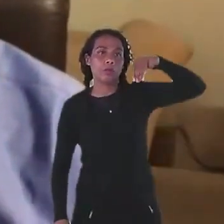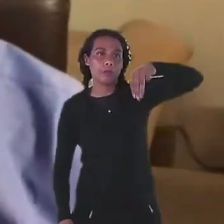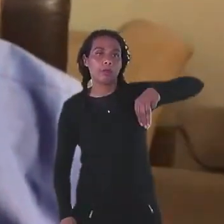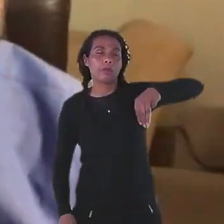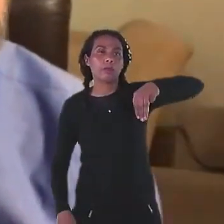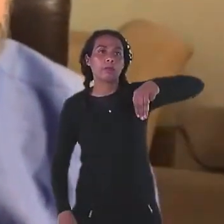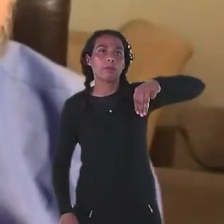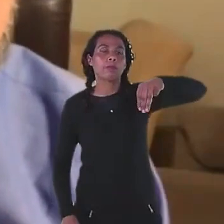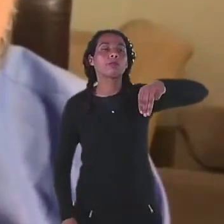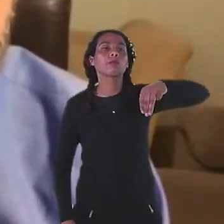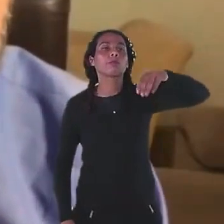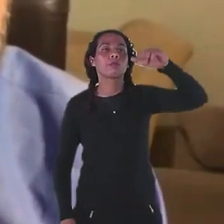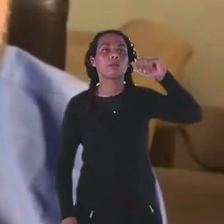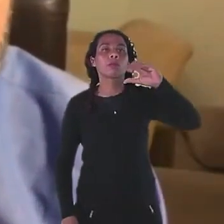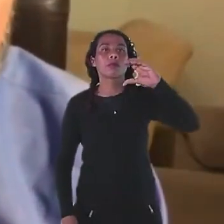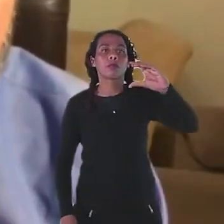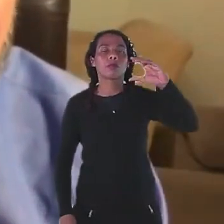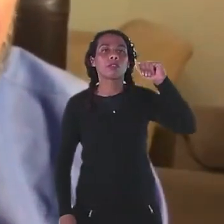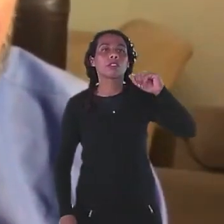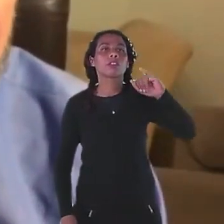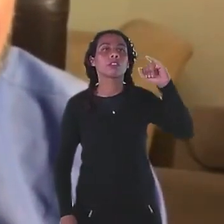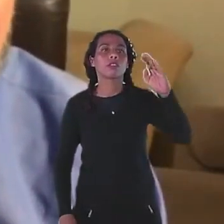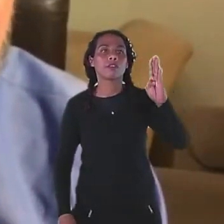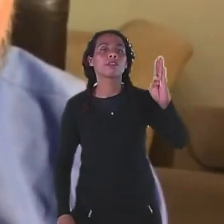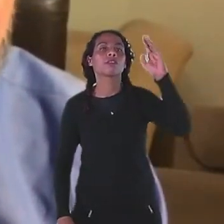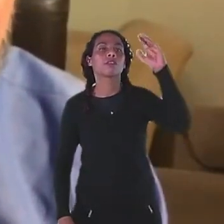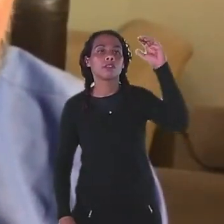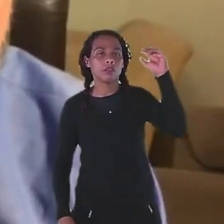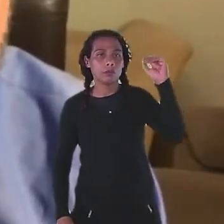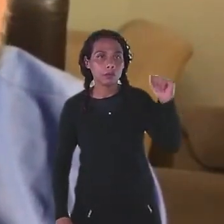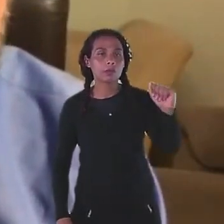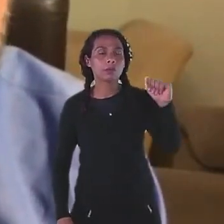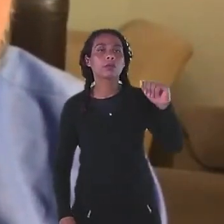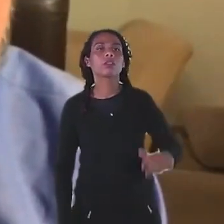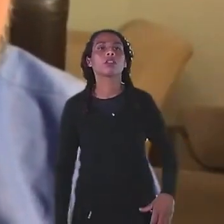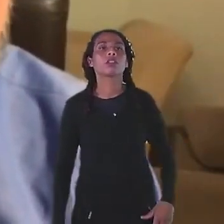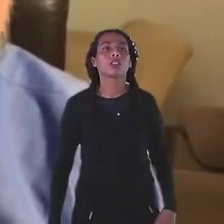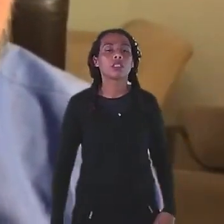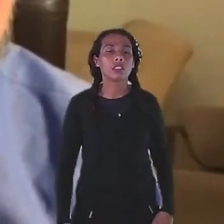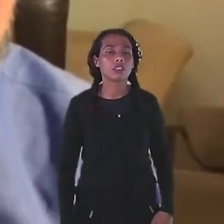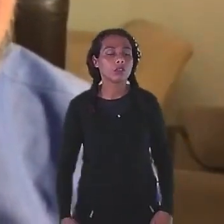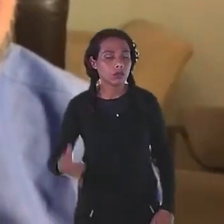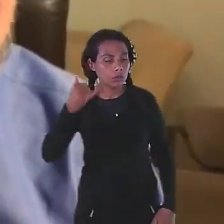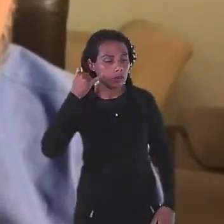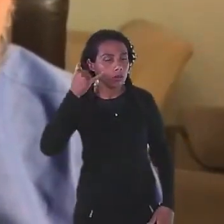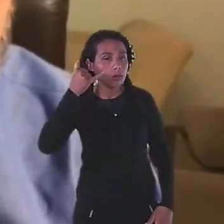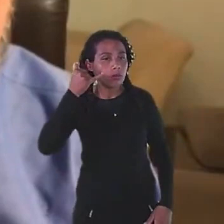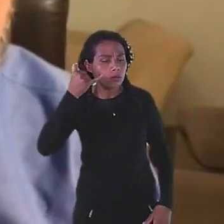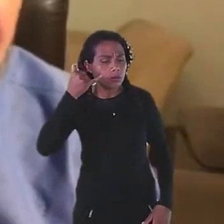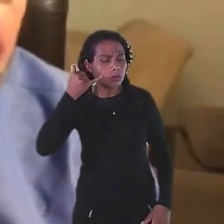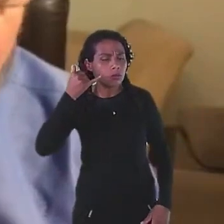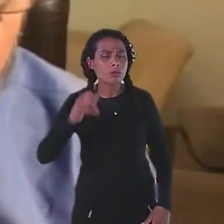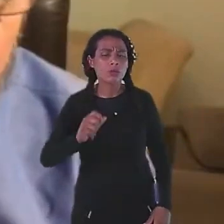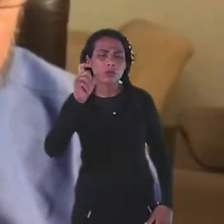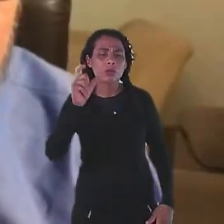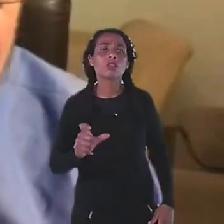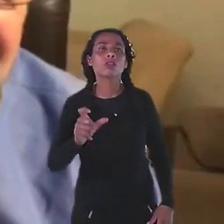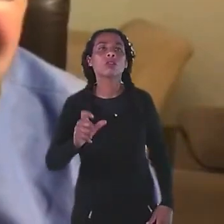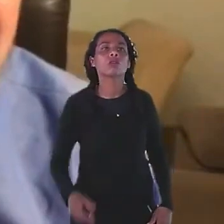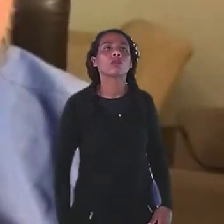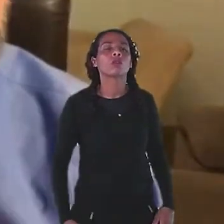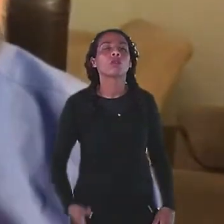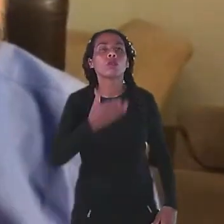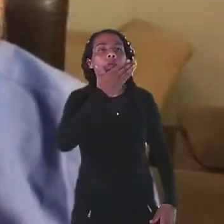de um agente literário de Nova York, que era amigo de uma jornalista do New York Times, dizendo que tinha visto